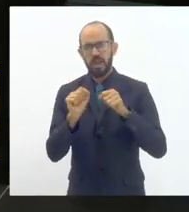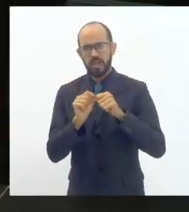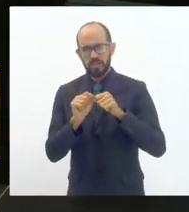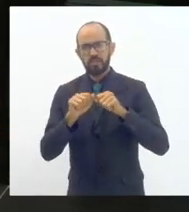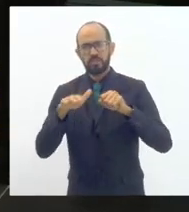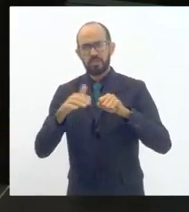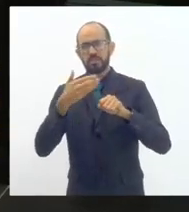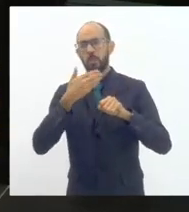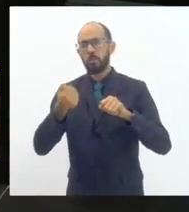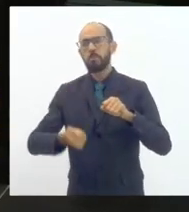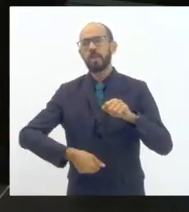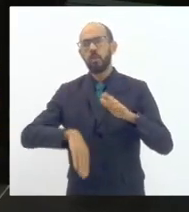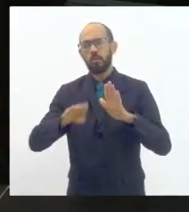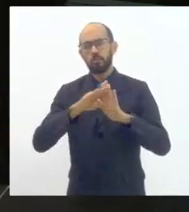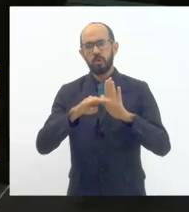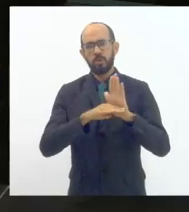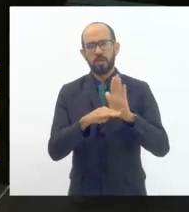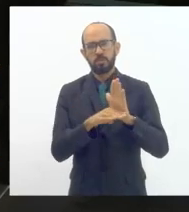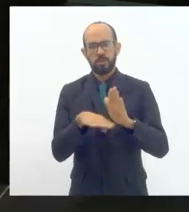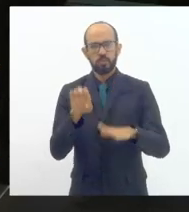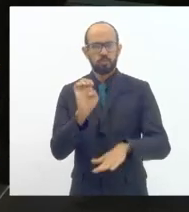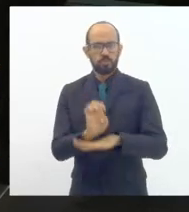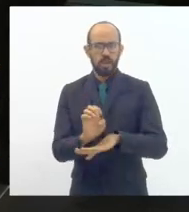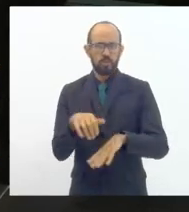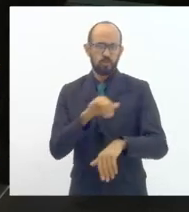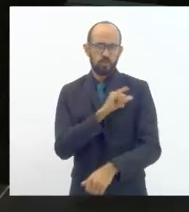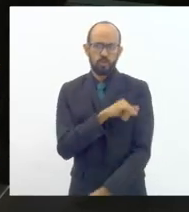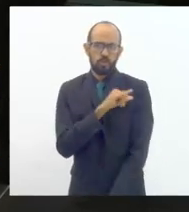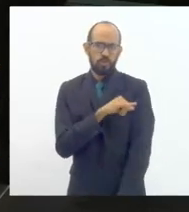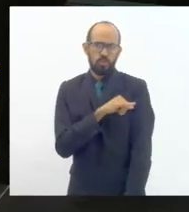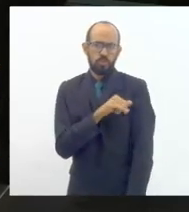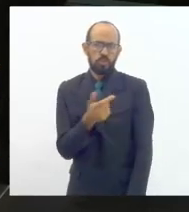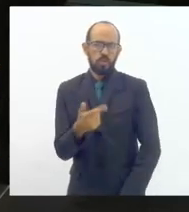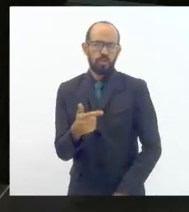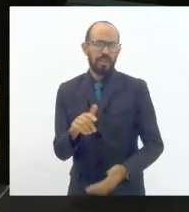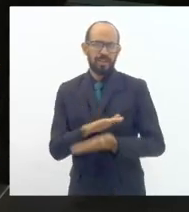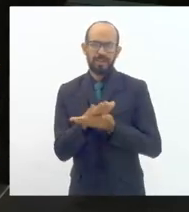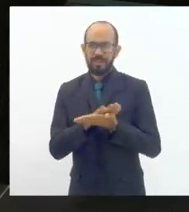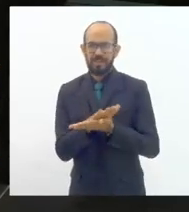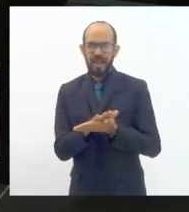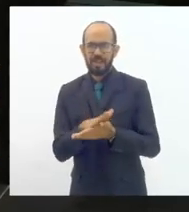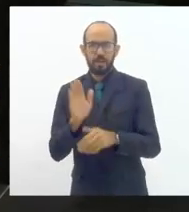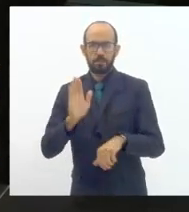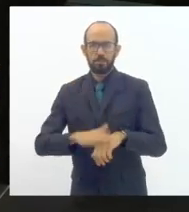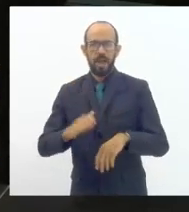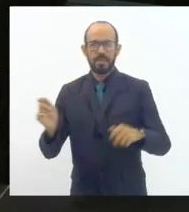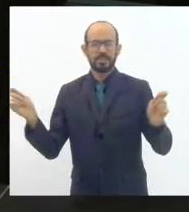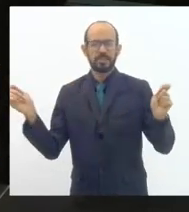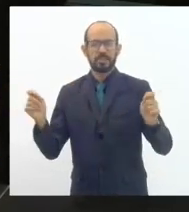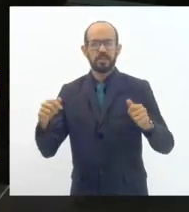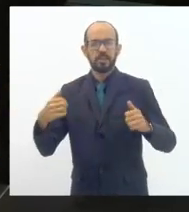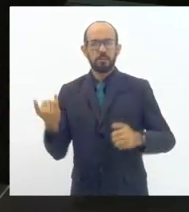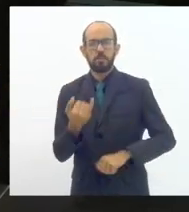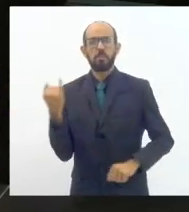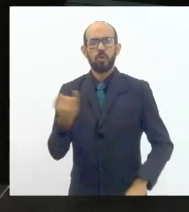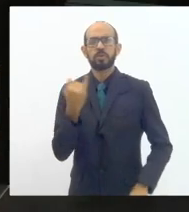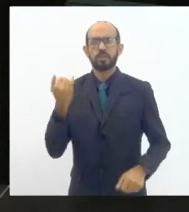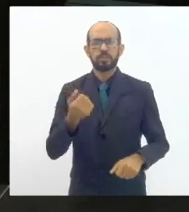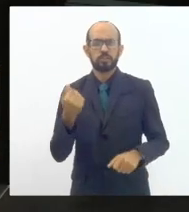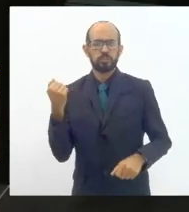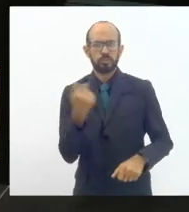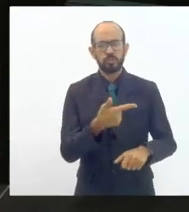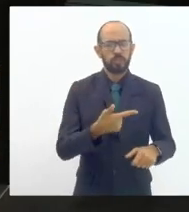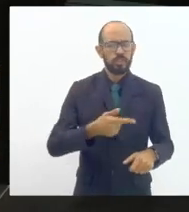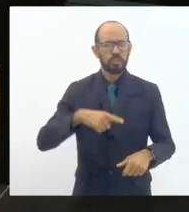Assembleia Legislativa do Estado do Rio de Janeiro. Não tem nada mais potente do que encher esse plenário de jovens